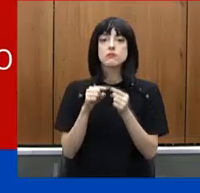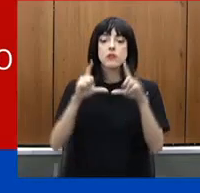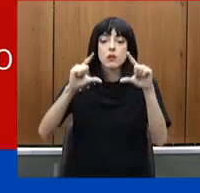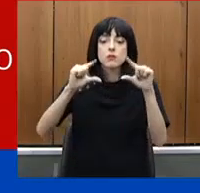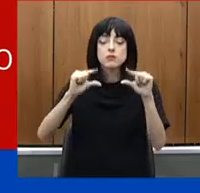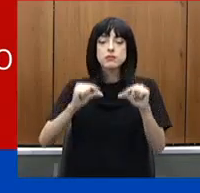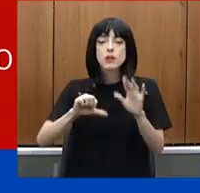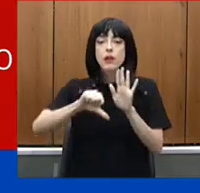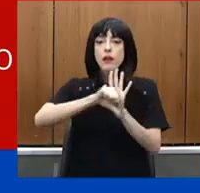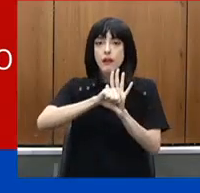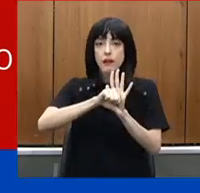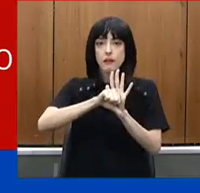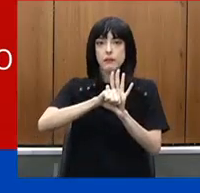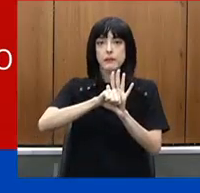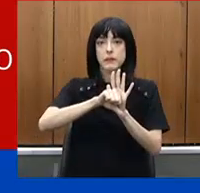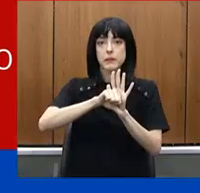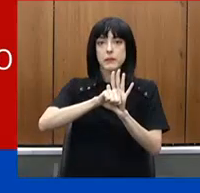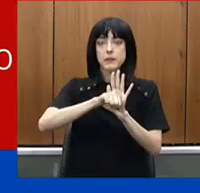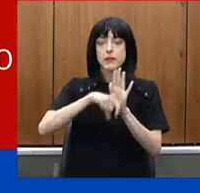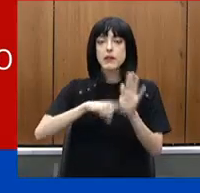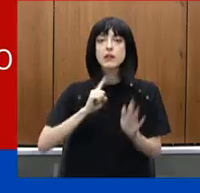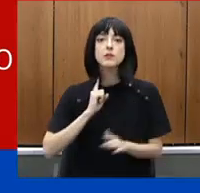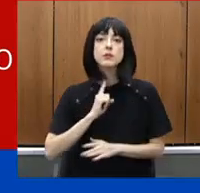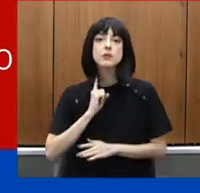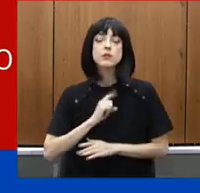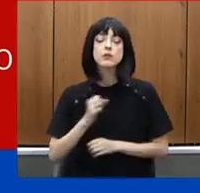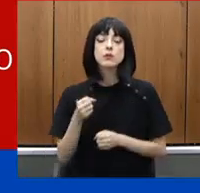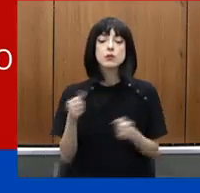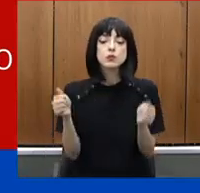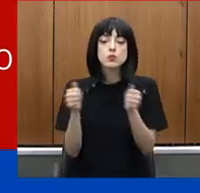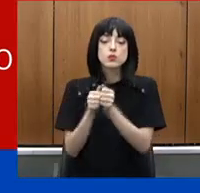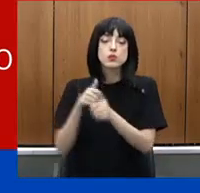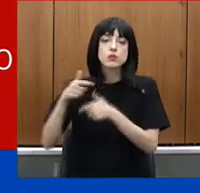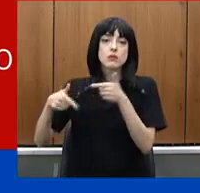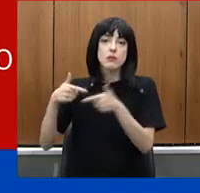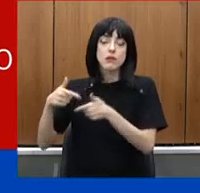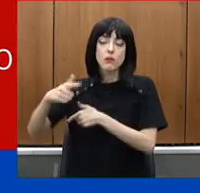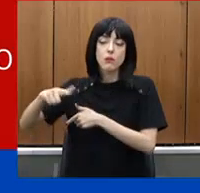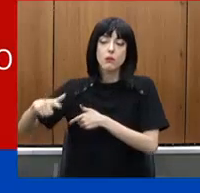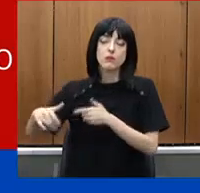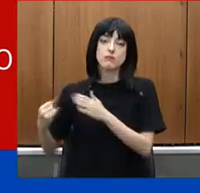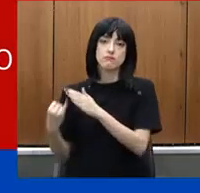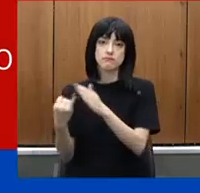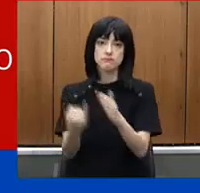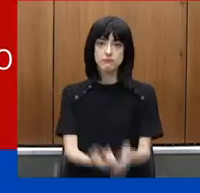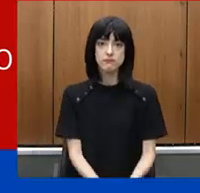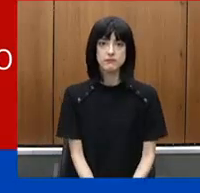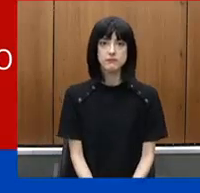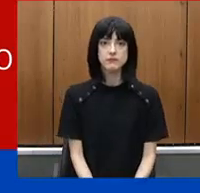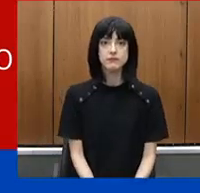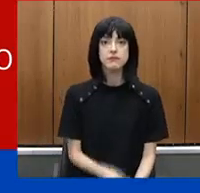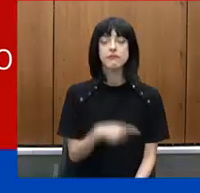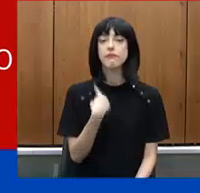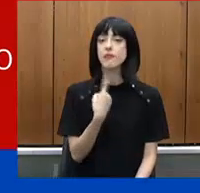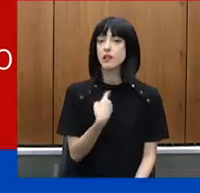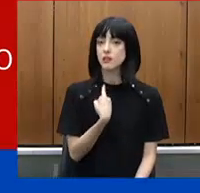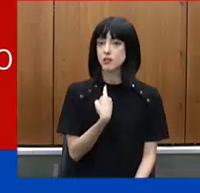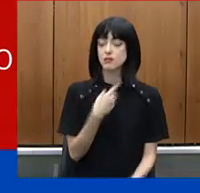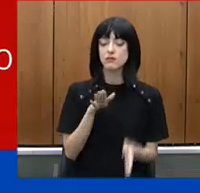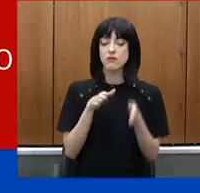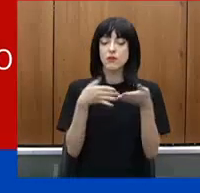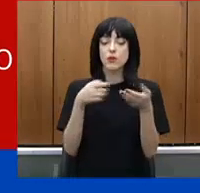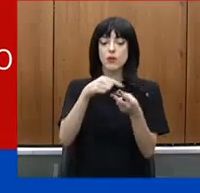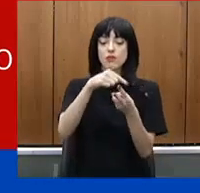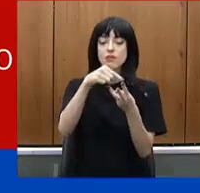violento no estado de Minas Gerais em trabalho integrado conjunto com os demais e a gente focou então em três núcleos núcleos de ações